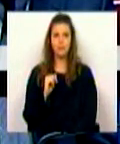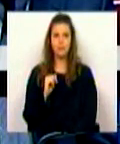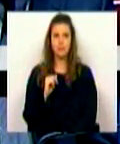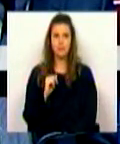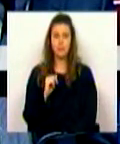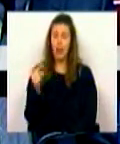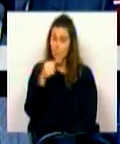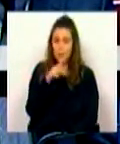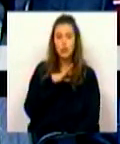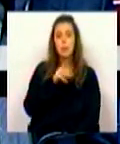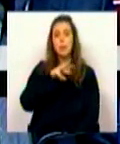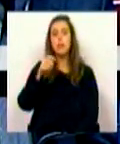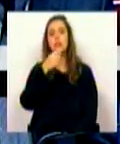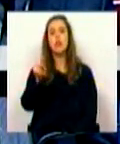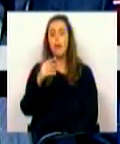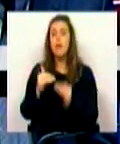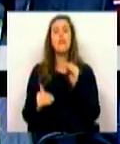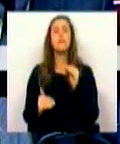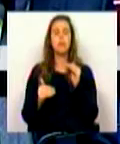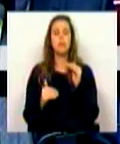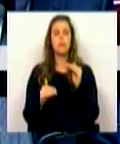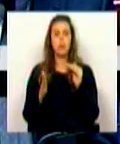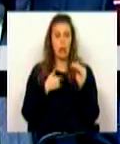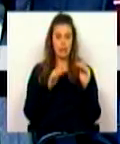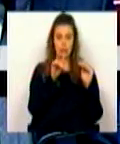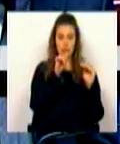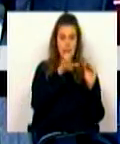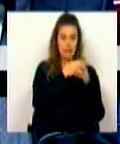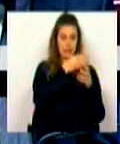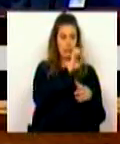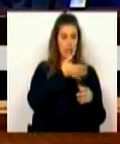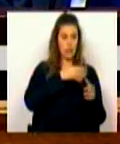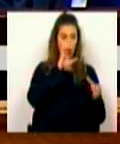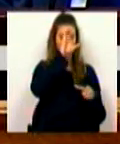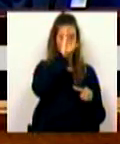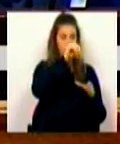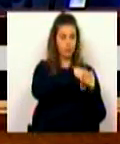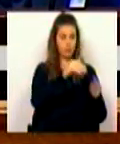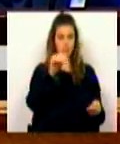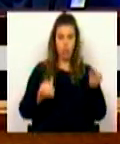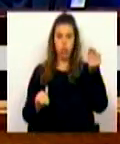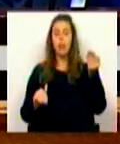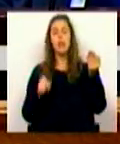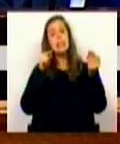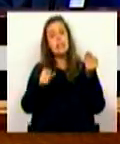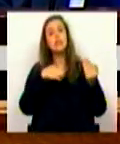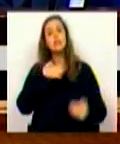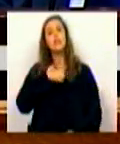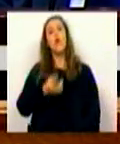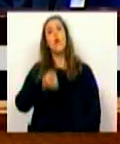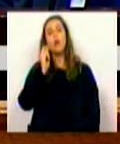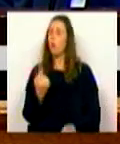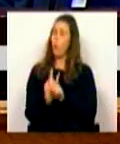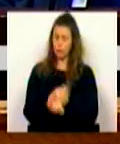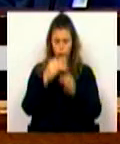É menos 1.000 milhões de euros do que quando o CDS estava no Governo. E isto significa